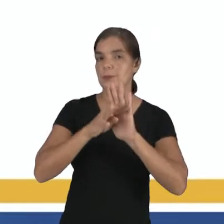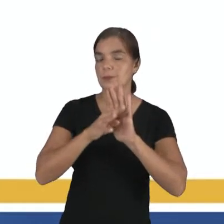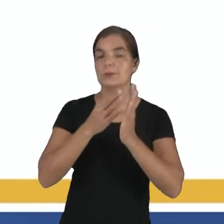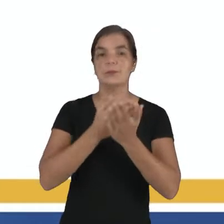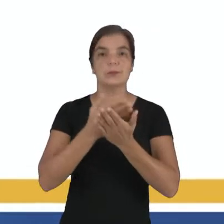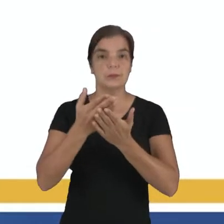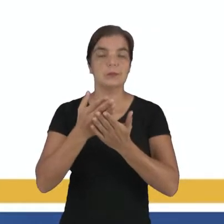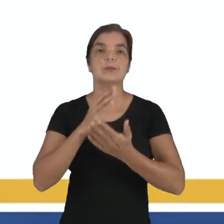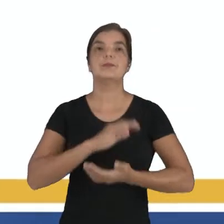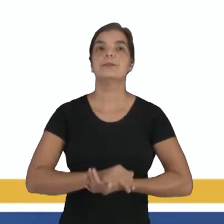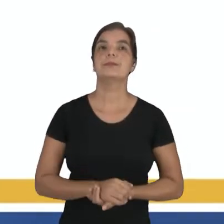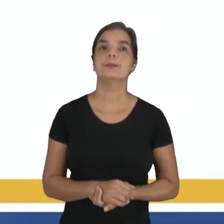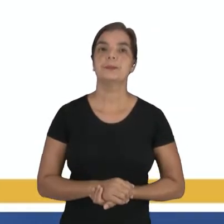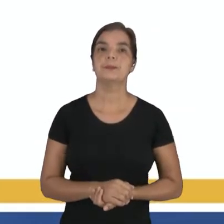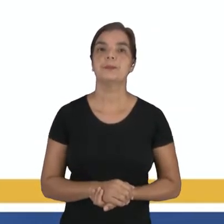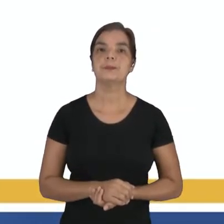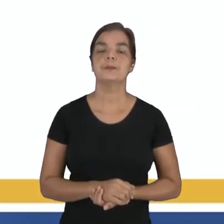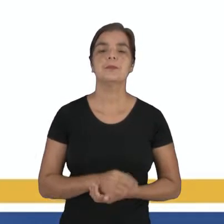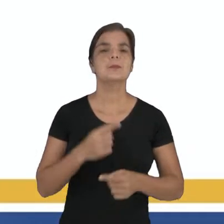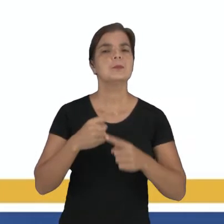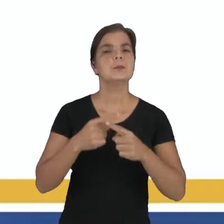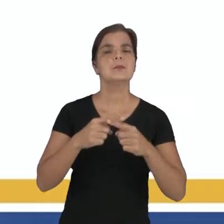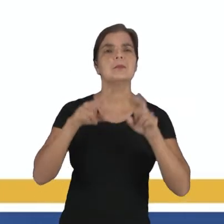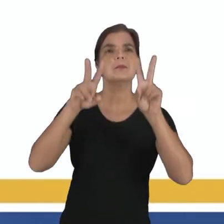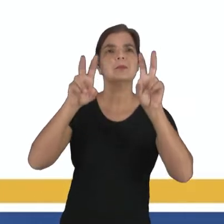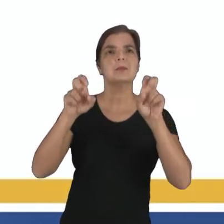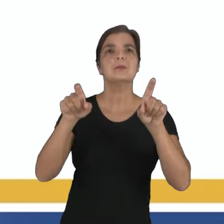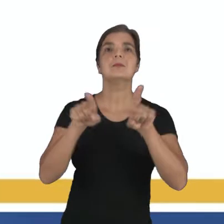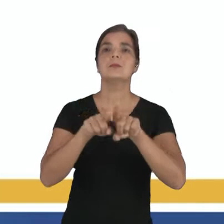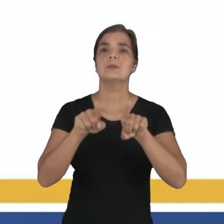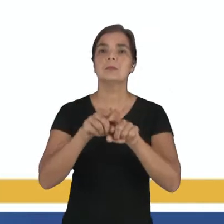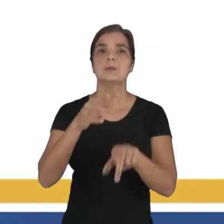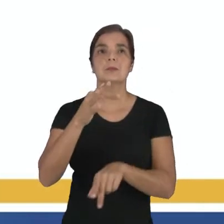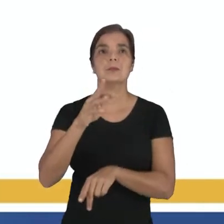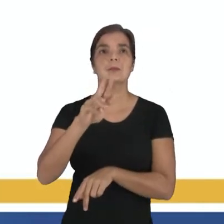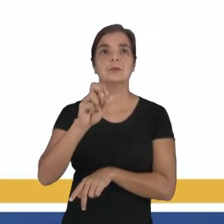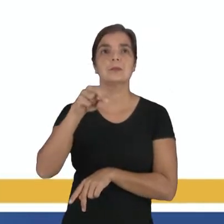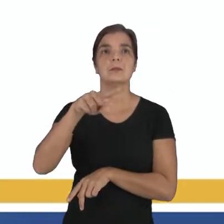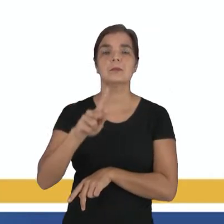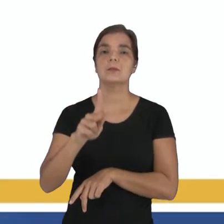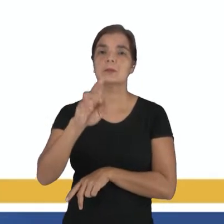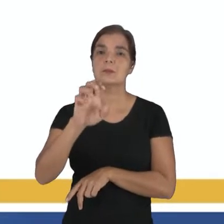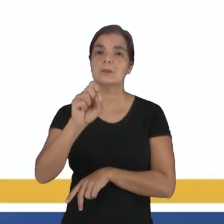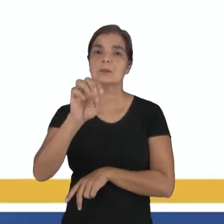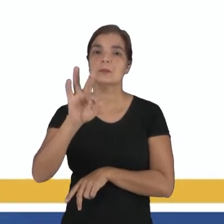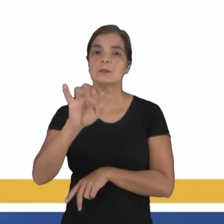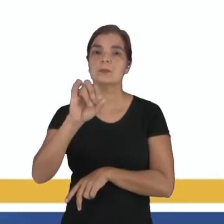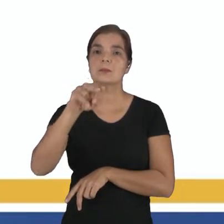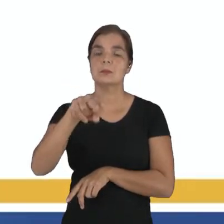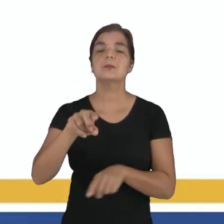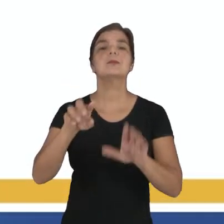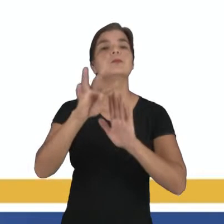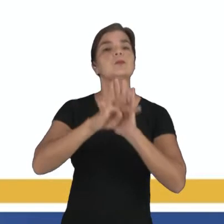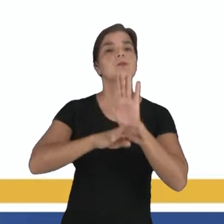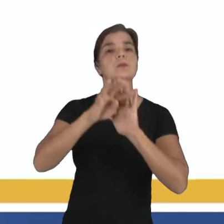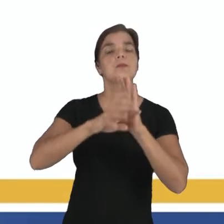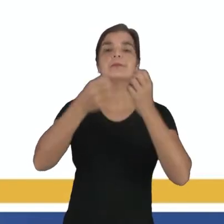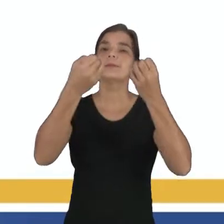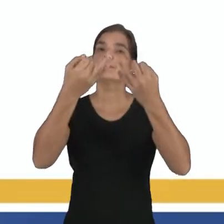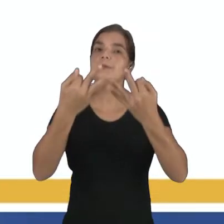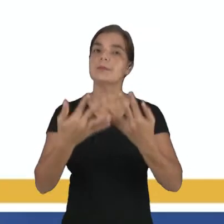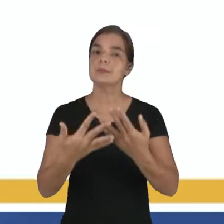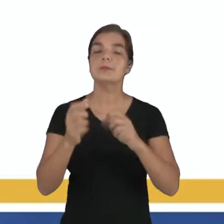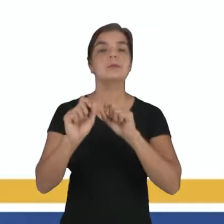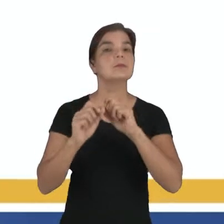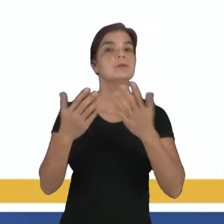a partir do título. Por que o título Frankenstein? Levante hipóteses sobre o que o texto vai tratar, sobre o que o